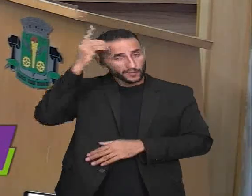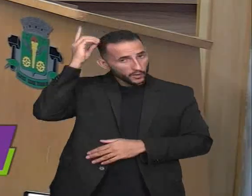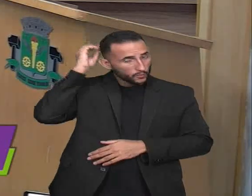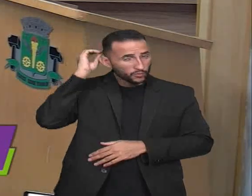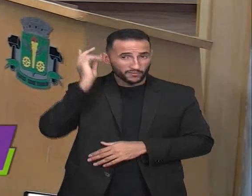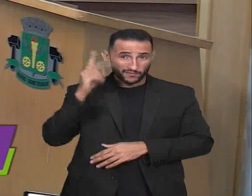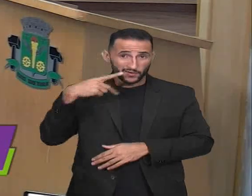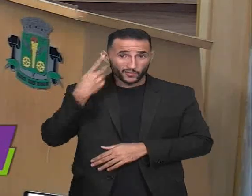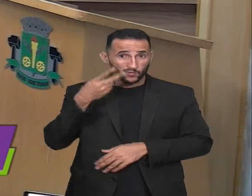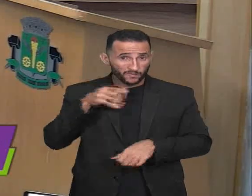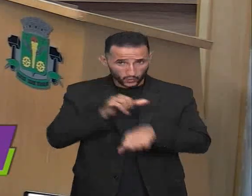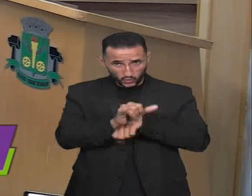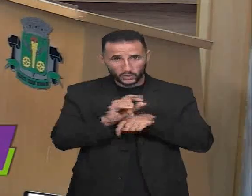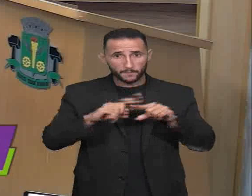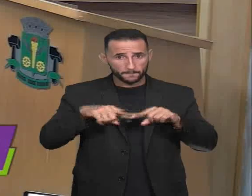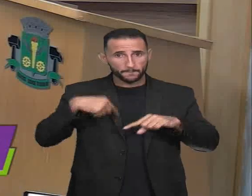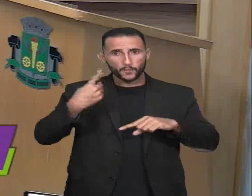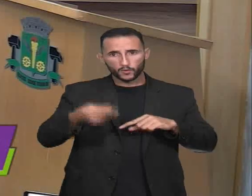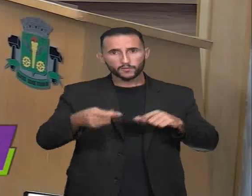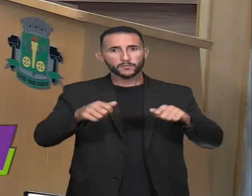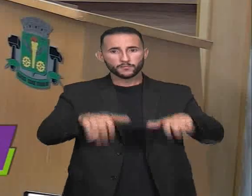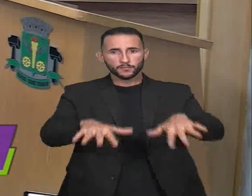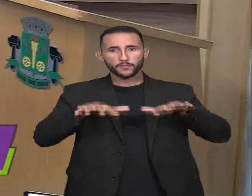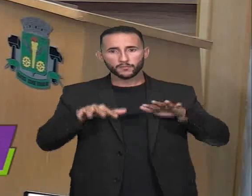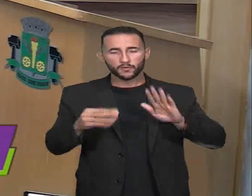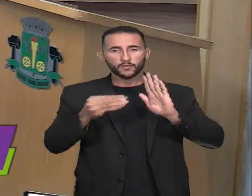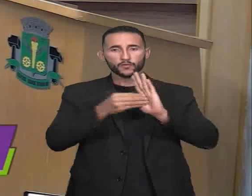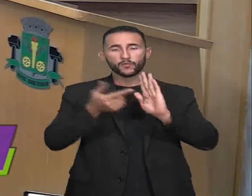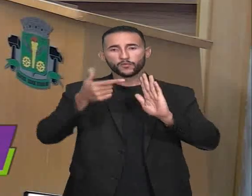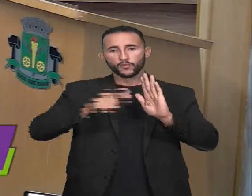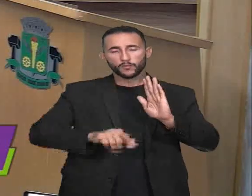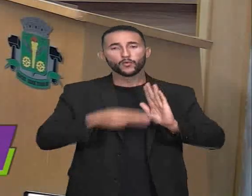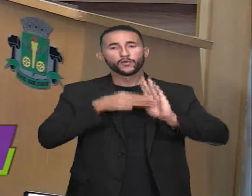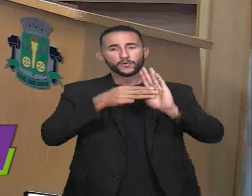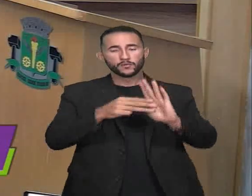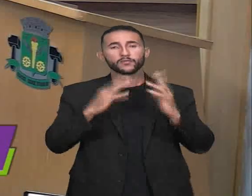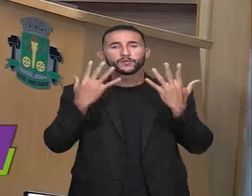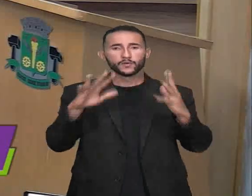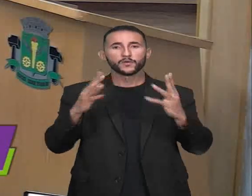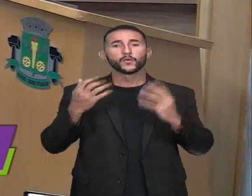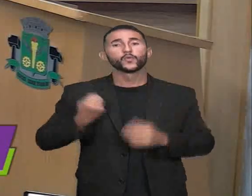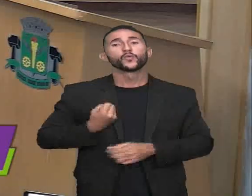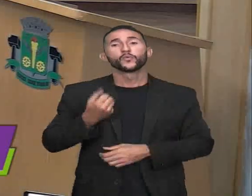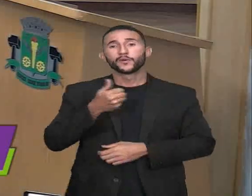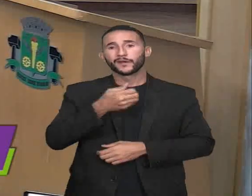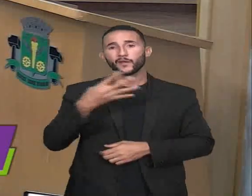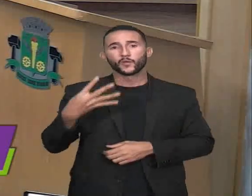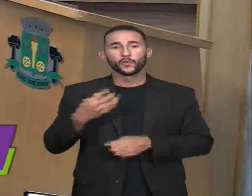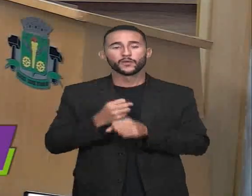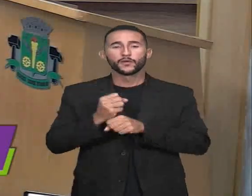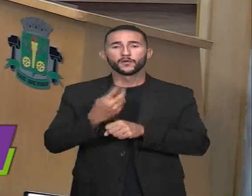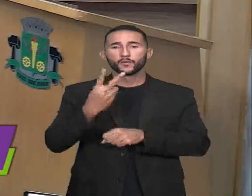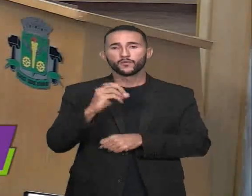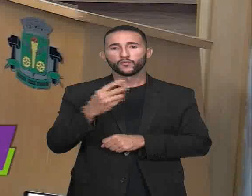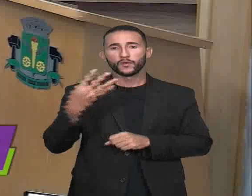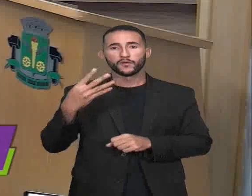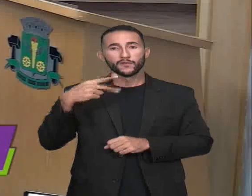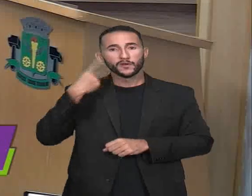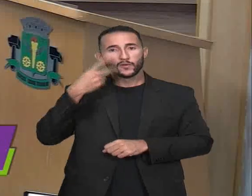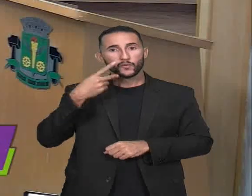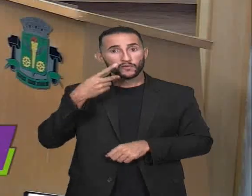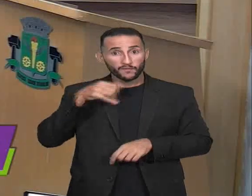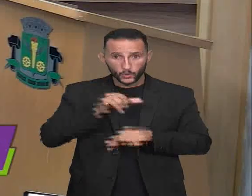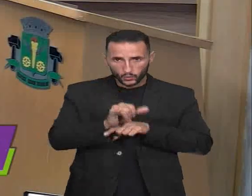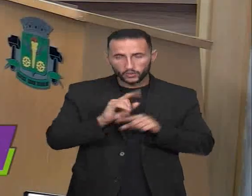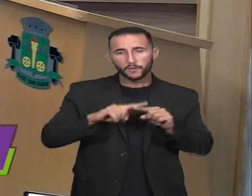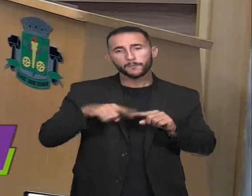autor será pautado na próxima sessão Moção de congratulações número 14 de 2024 do nobre Vereador delber Teruel Vereador ausente